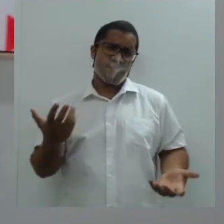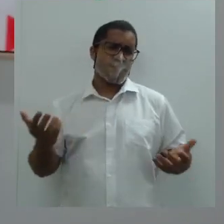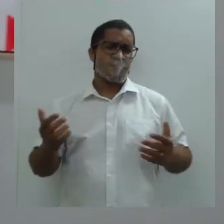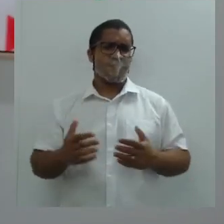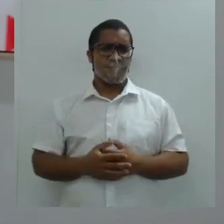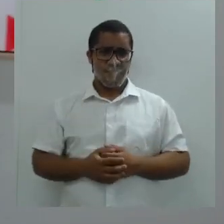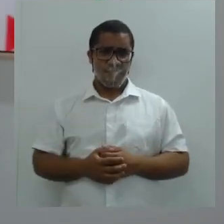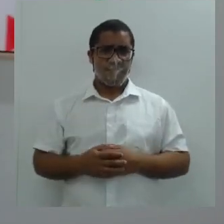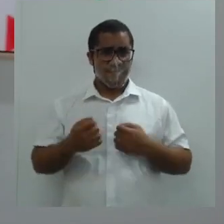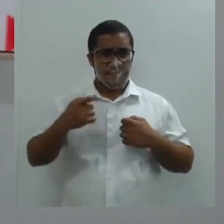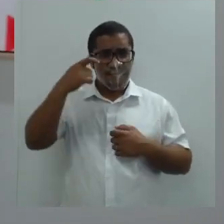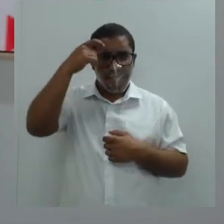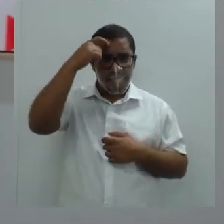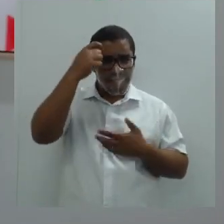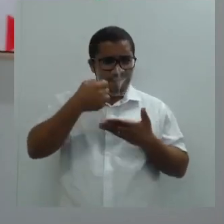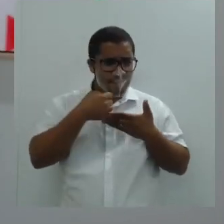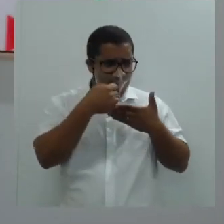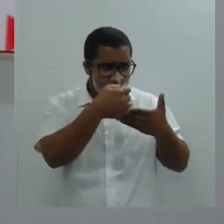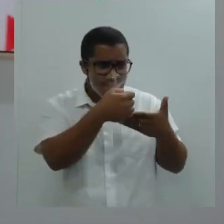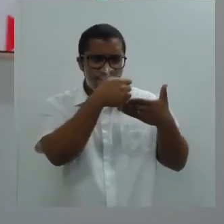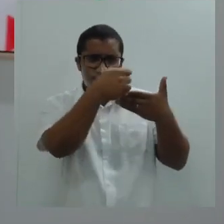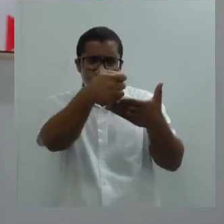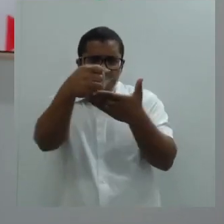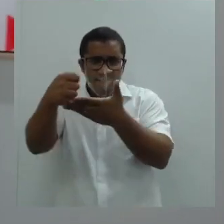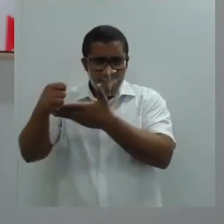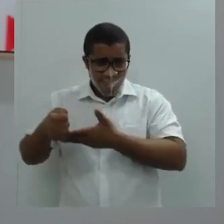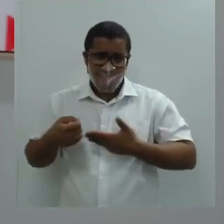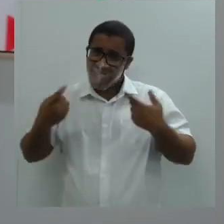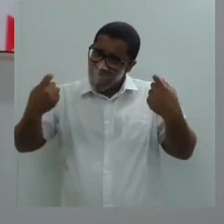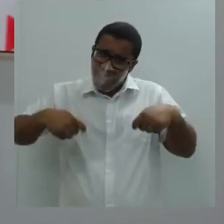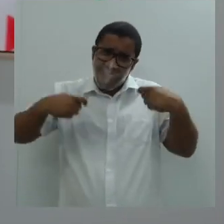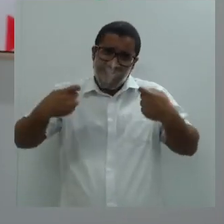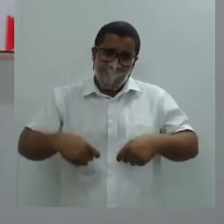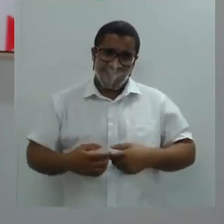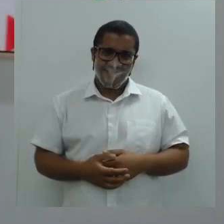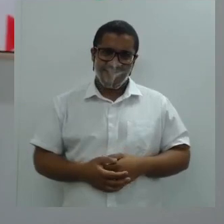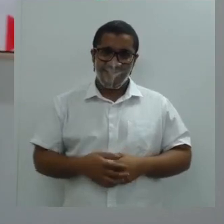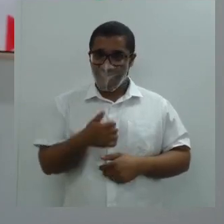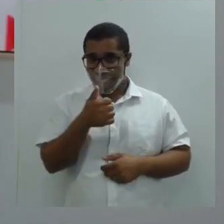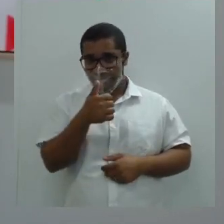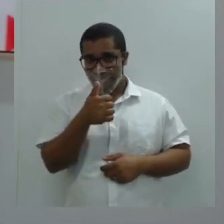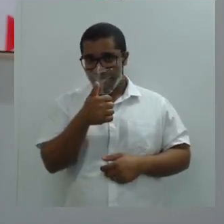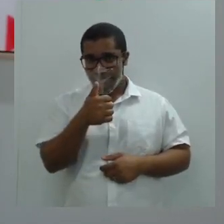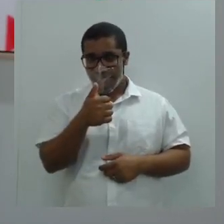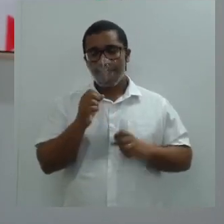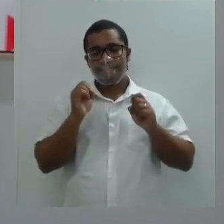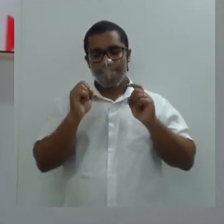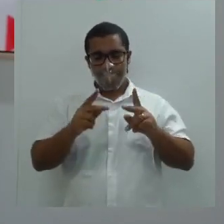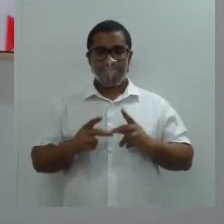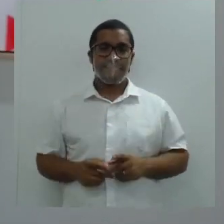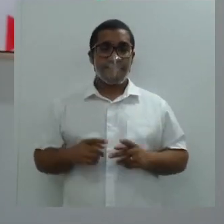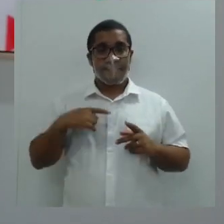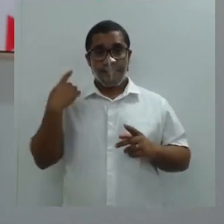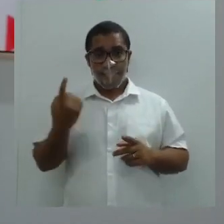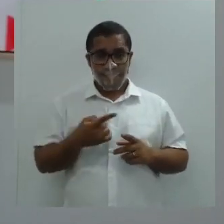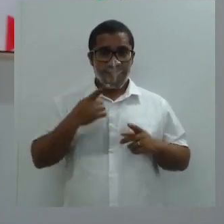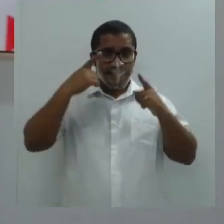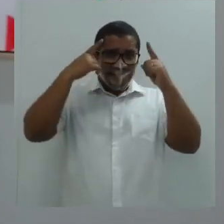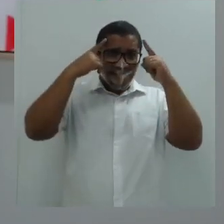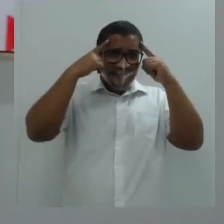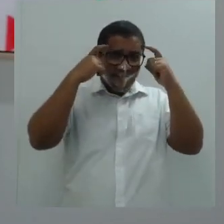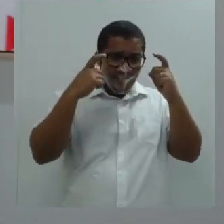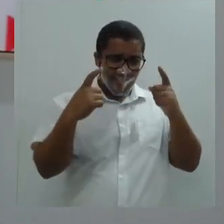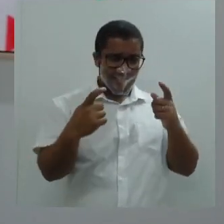O pensamento é de ajudar um ao outro, tá certo, gente? Então, buscando fugir da violência,